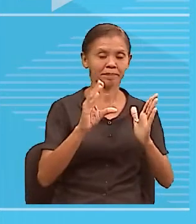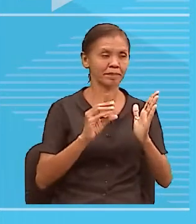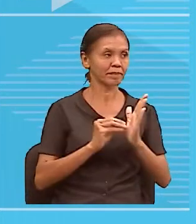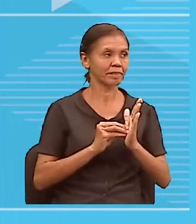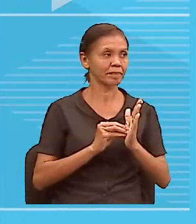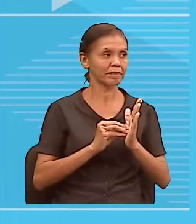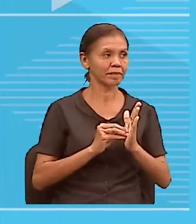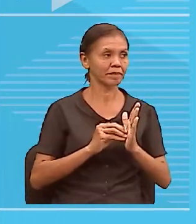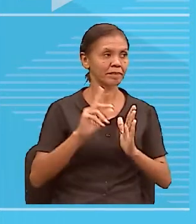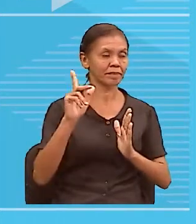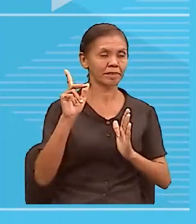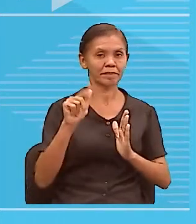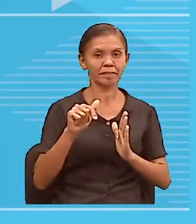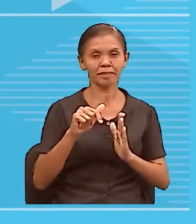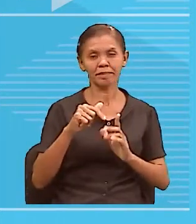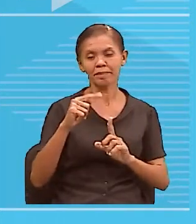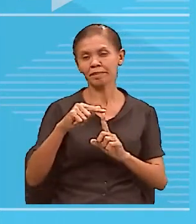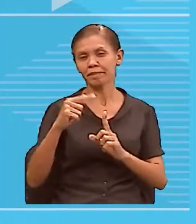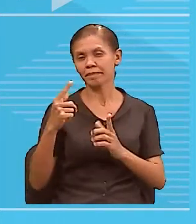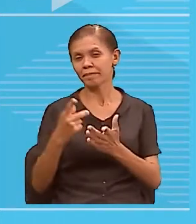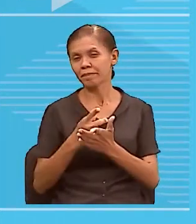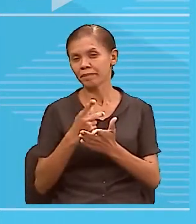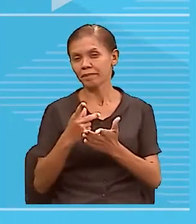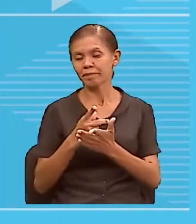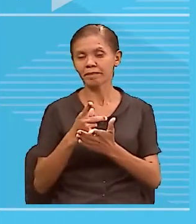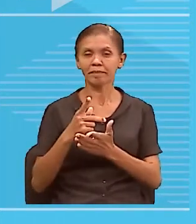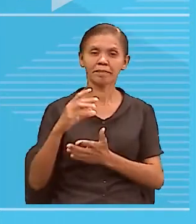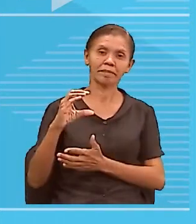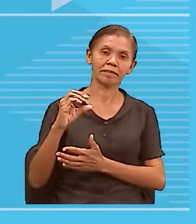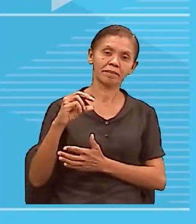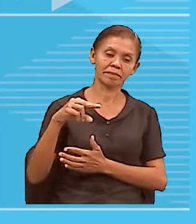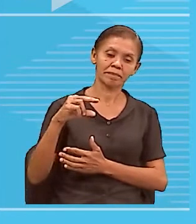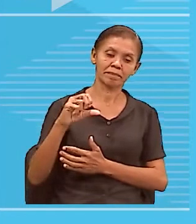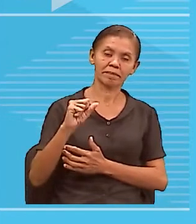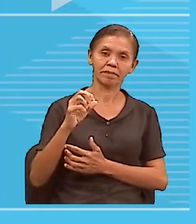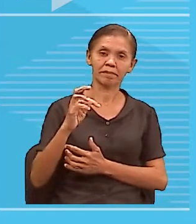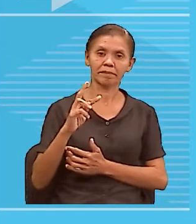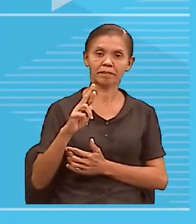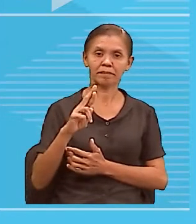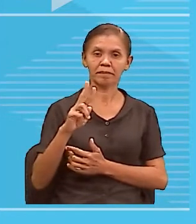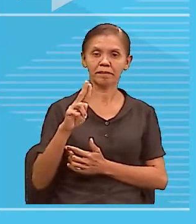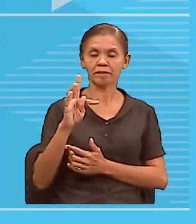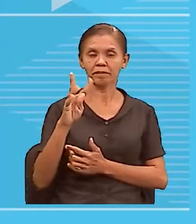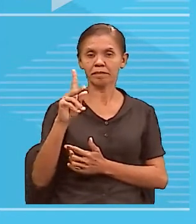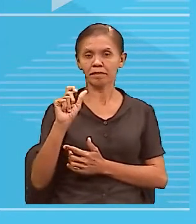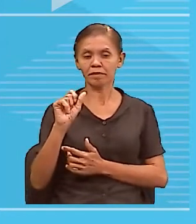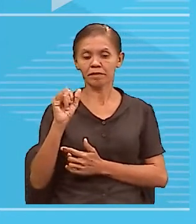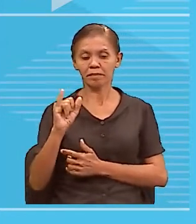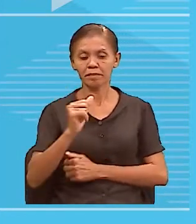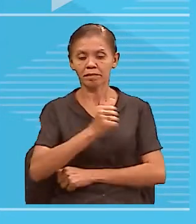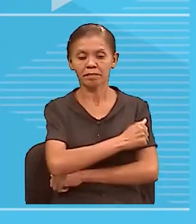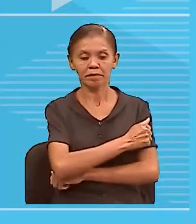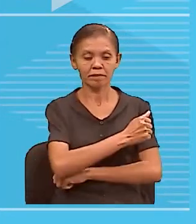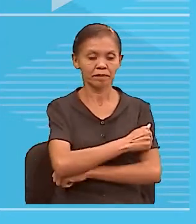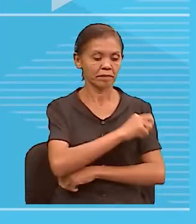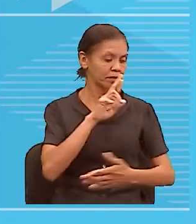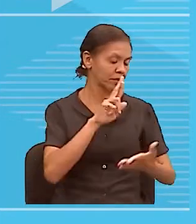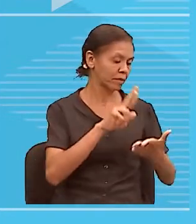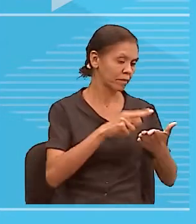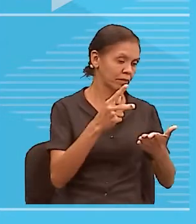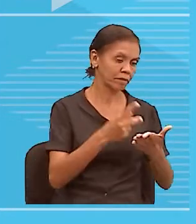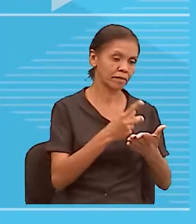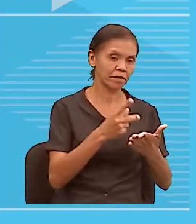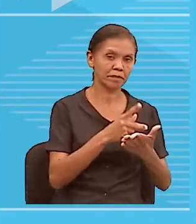chamado de erro construtivo O que é o erro construtivo quando eu não acerto a questão e o professor me